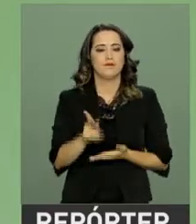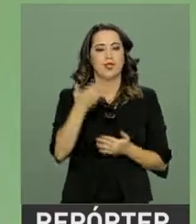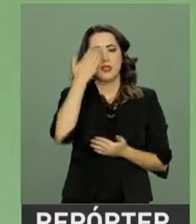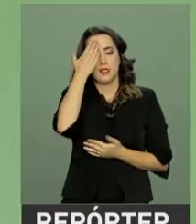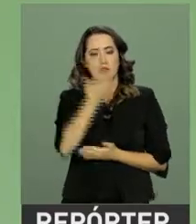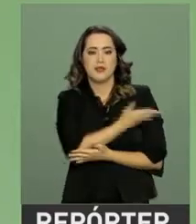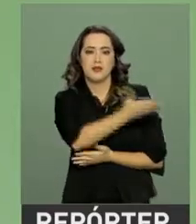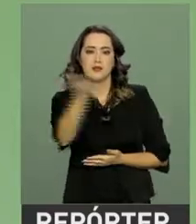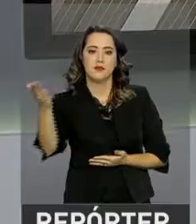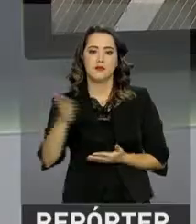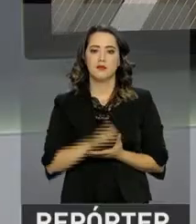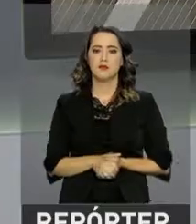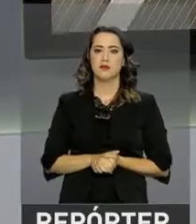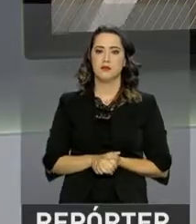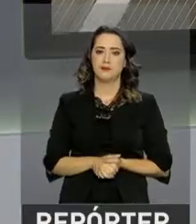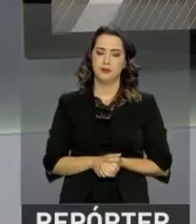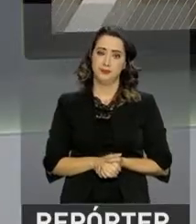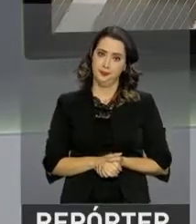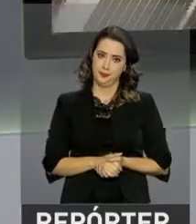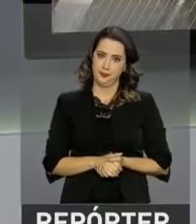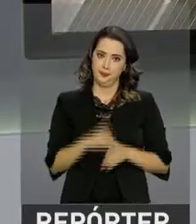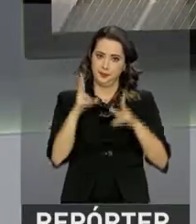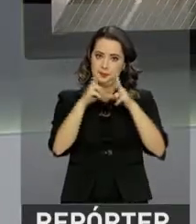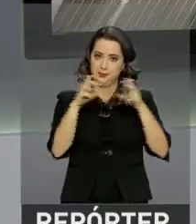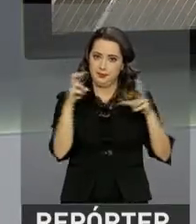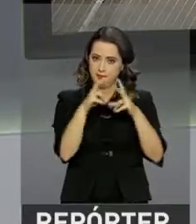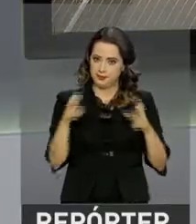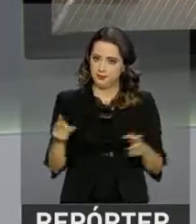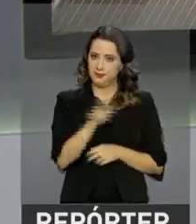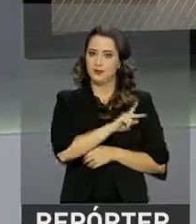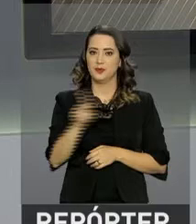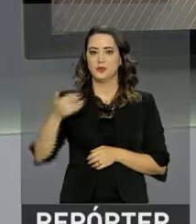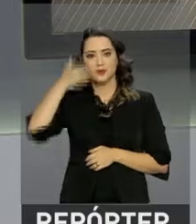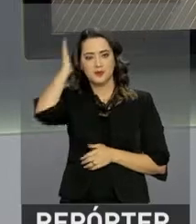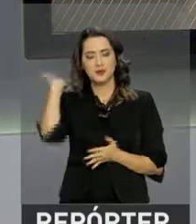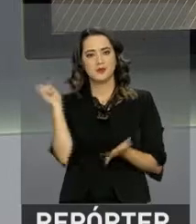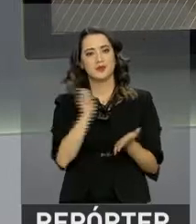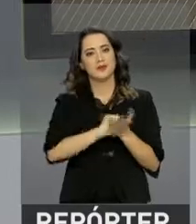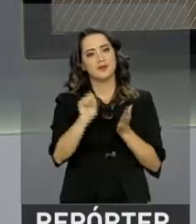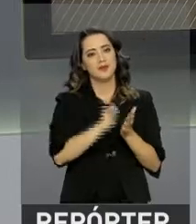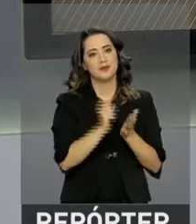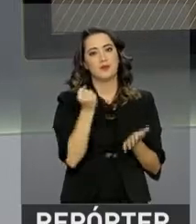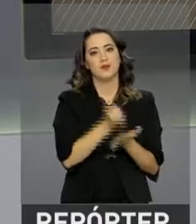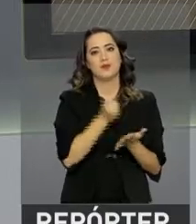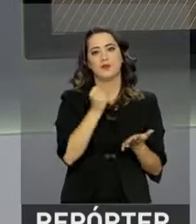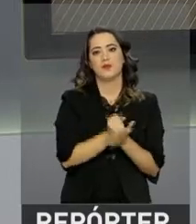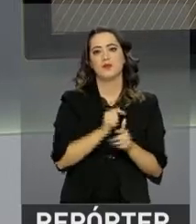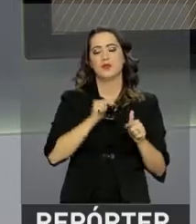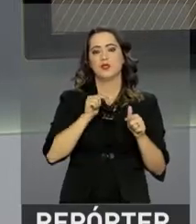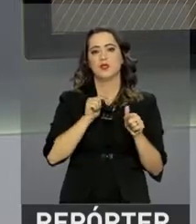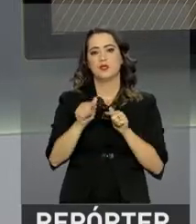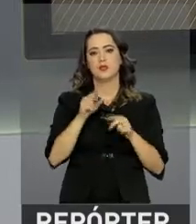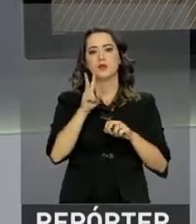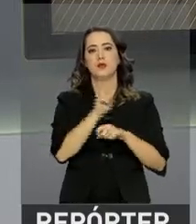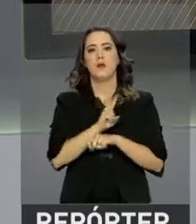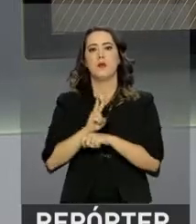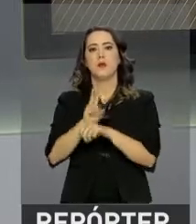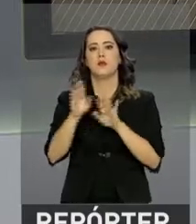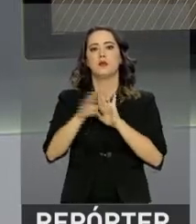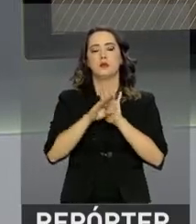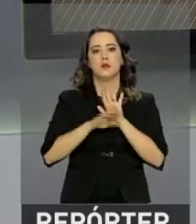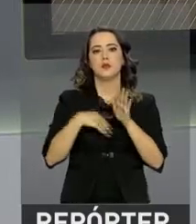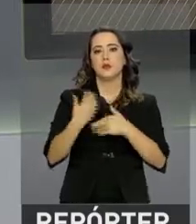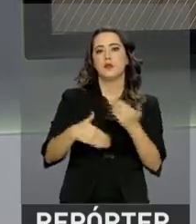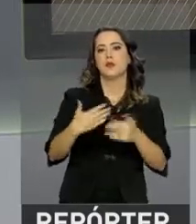graças a vocês ainda em florianópolis o presidente michel temer assinou a contratação de operações de crédito para o programa